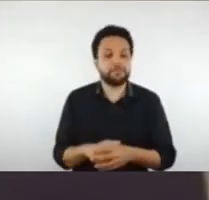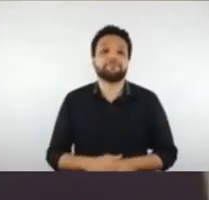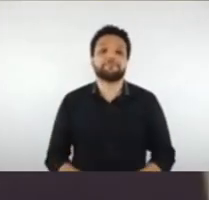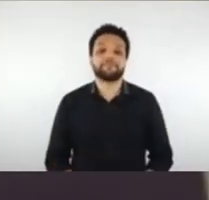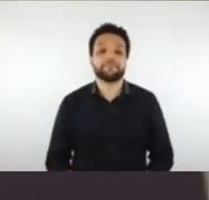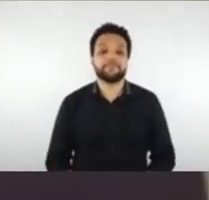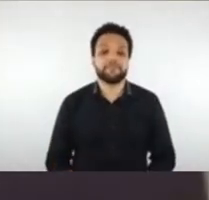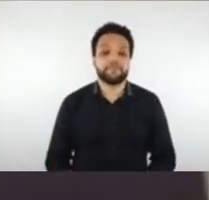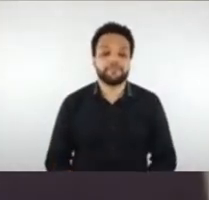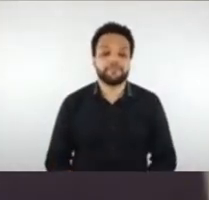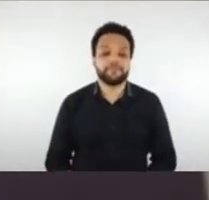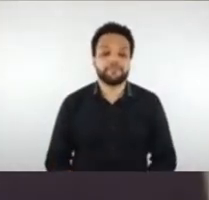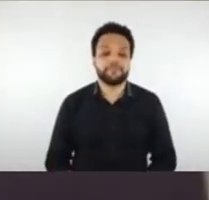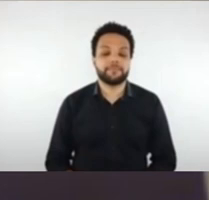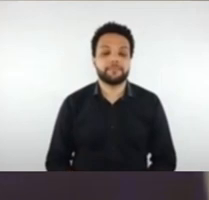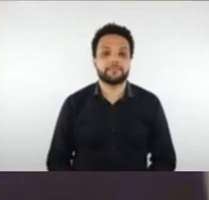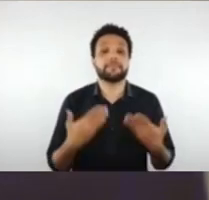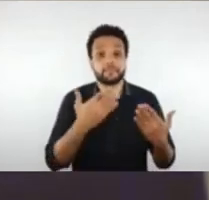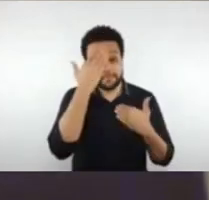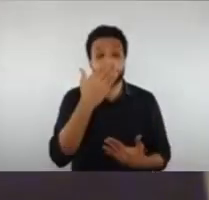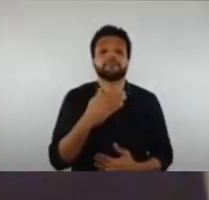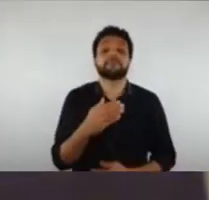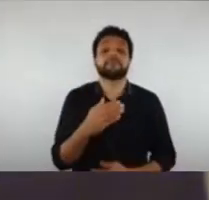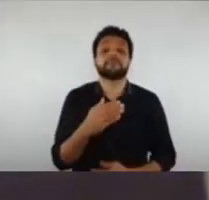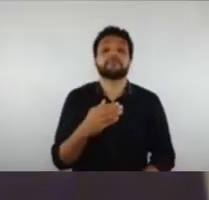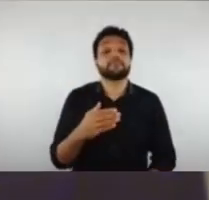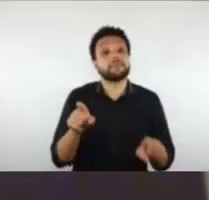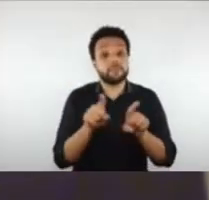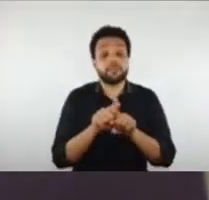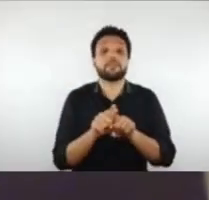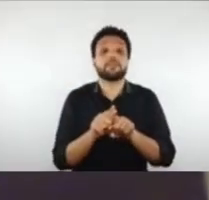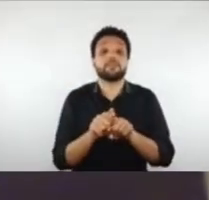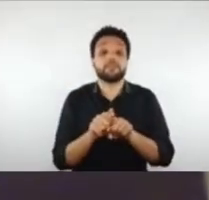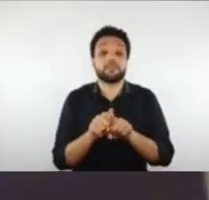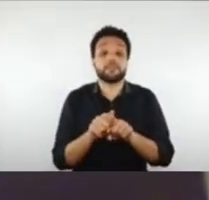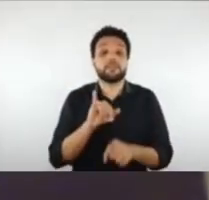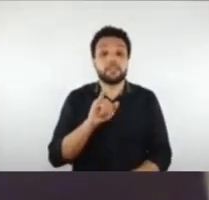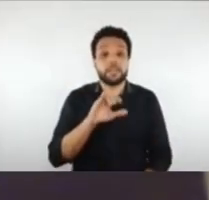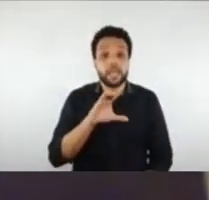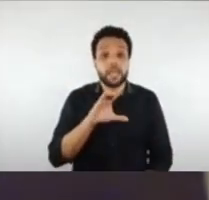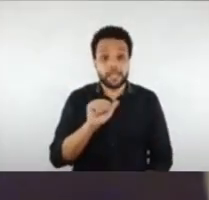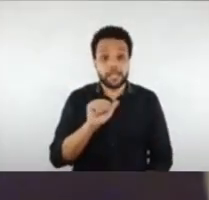bom? Muito obrigado, Alessandra. E muito obrigado também, Malu, Alicabe, pelo convite.